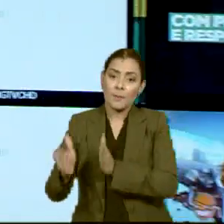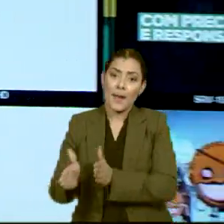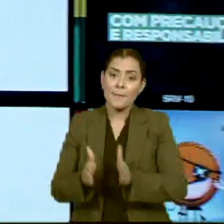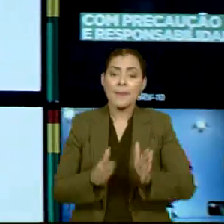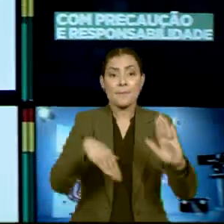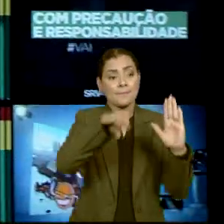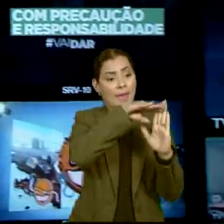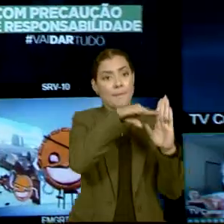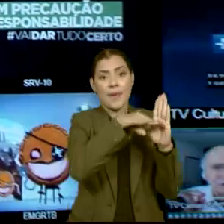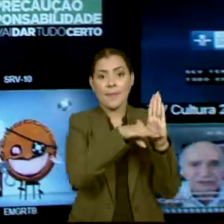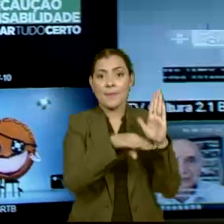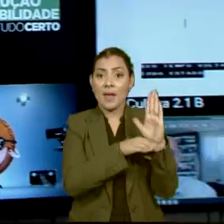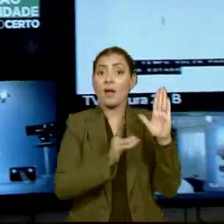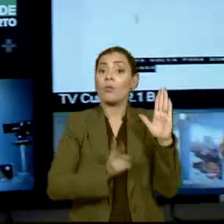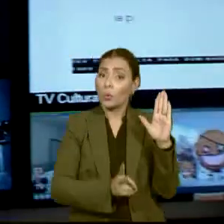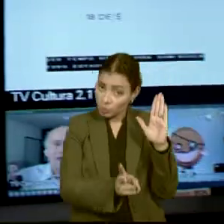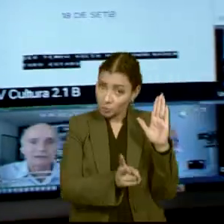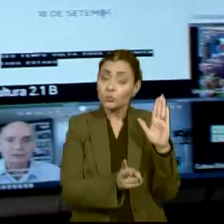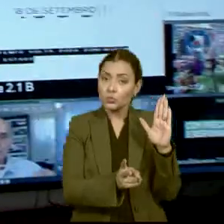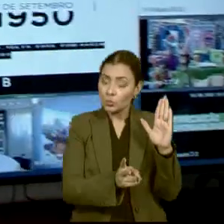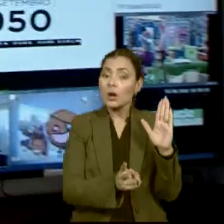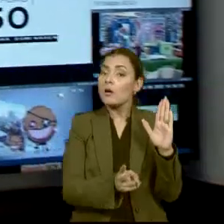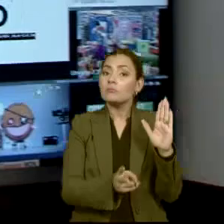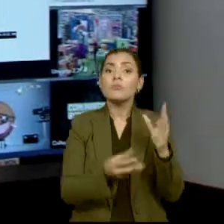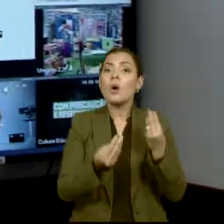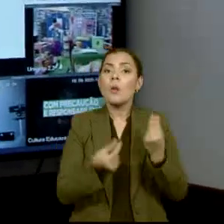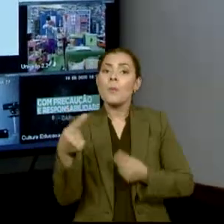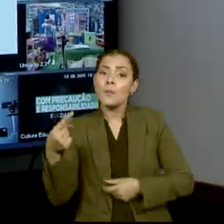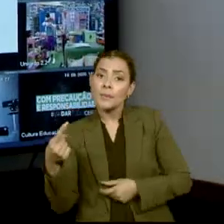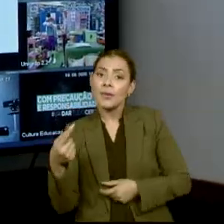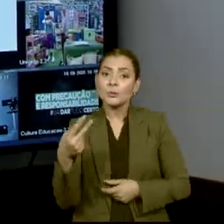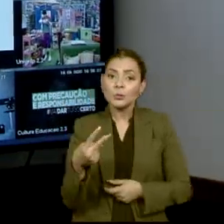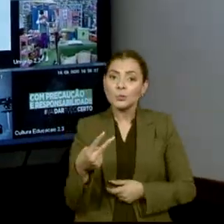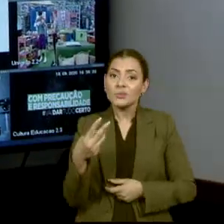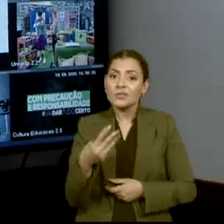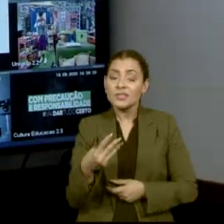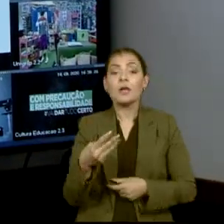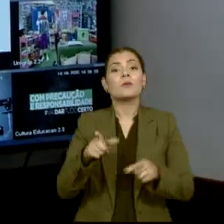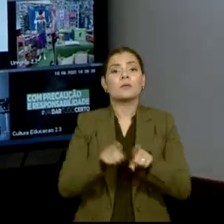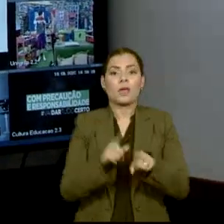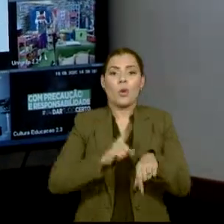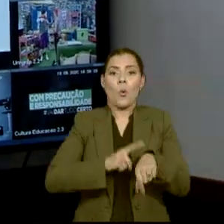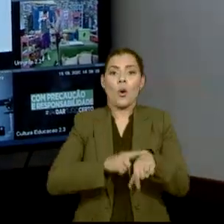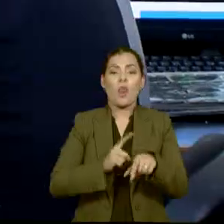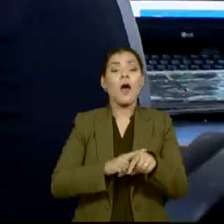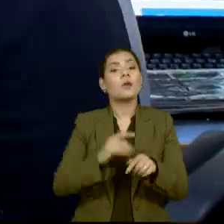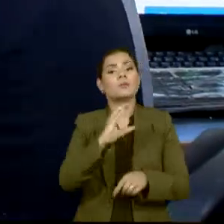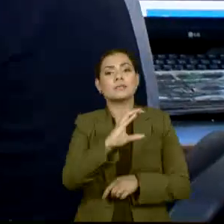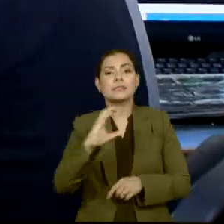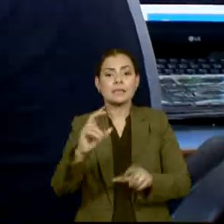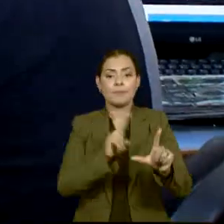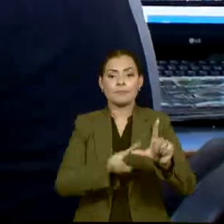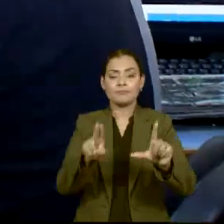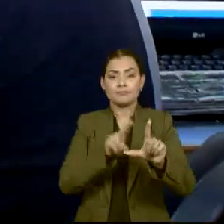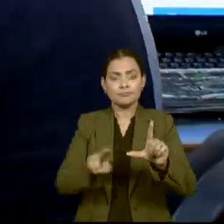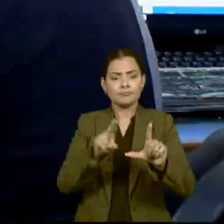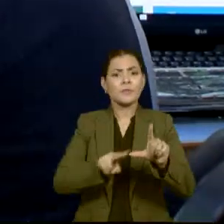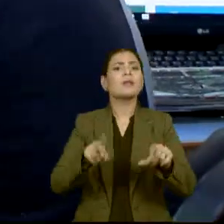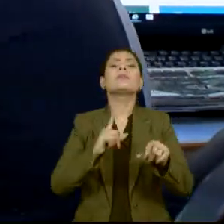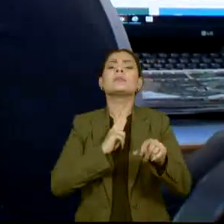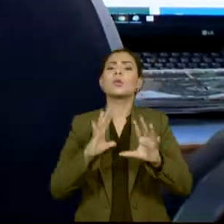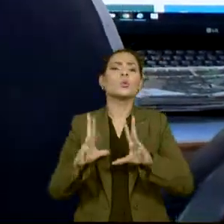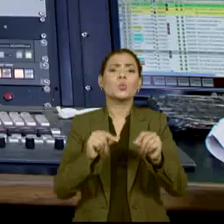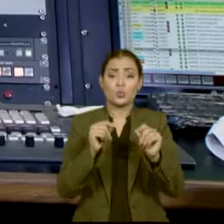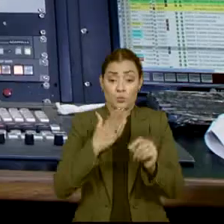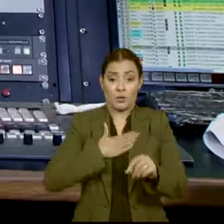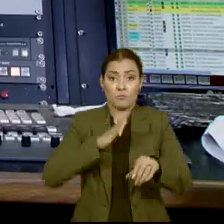playlist, a faz a operação aqui de pagamento de censura, close caption, essa normatização dos programas é toda